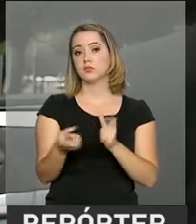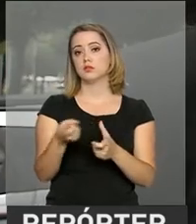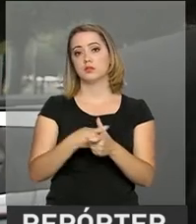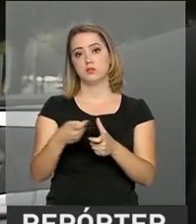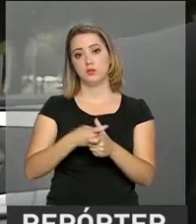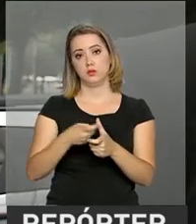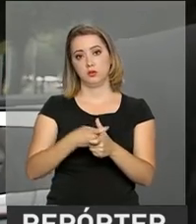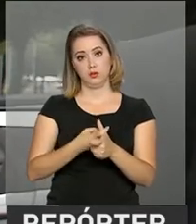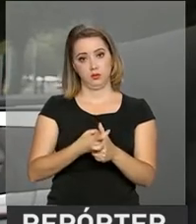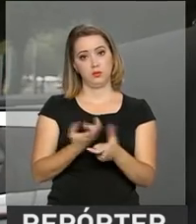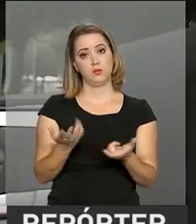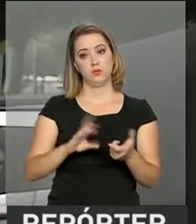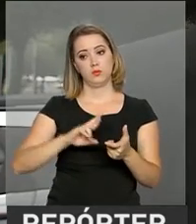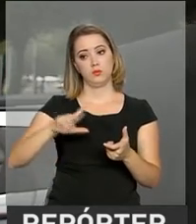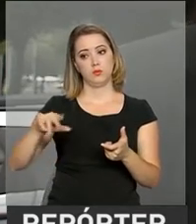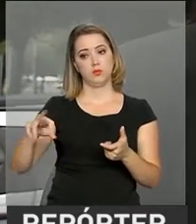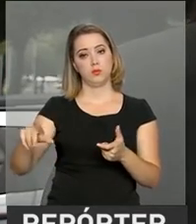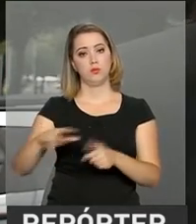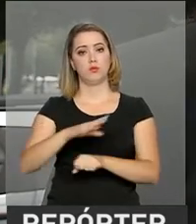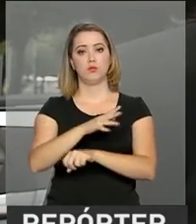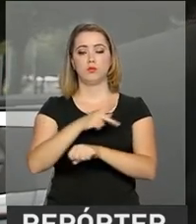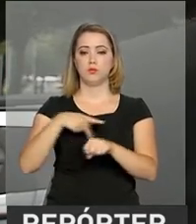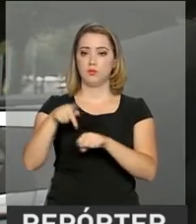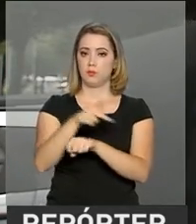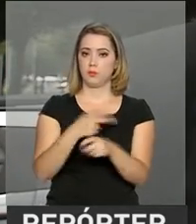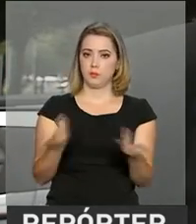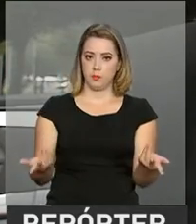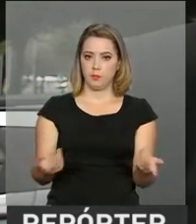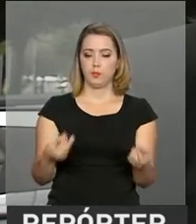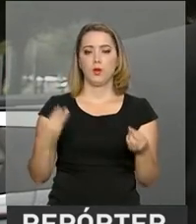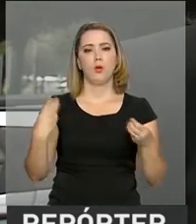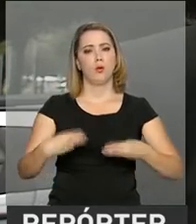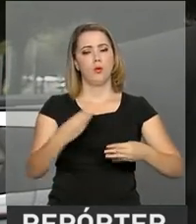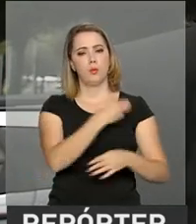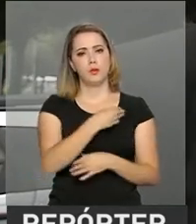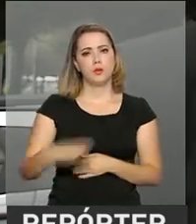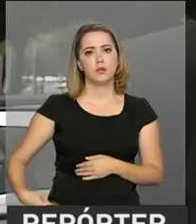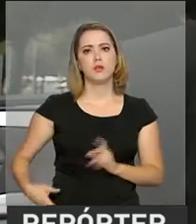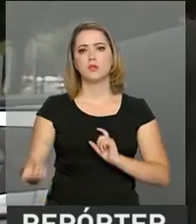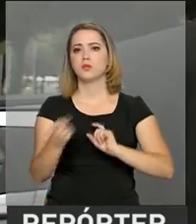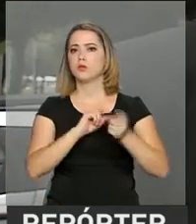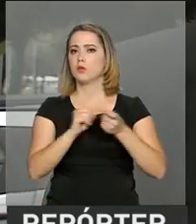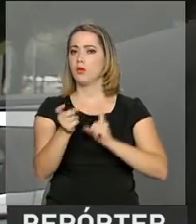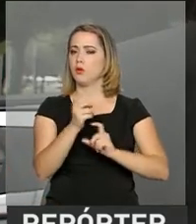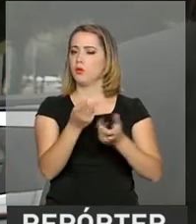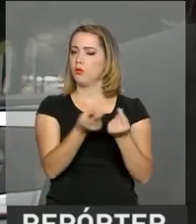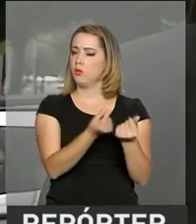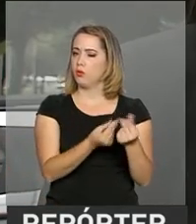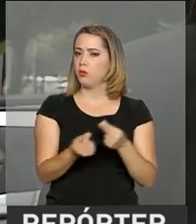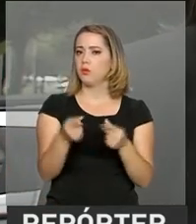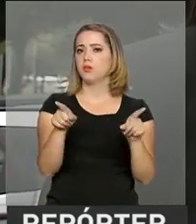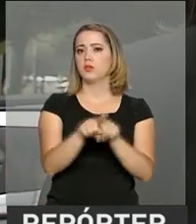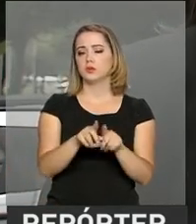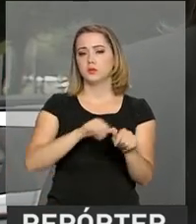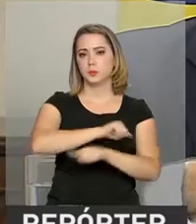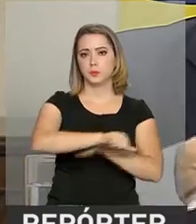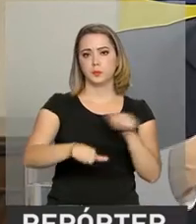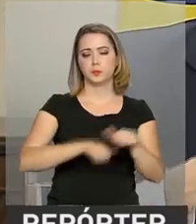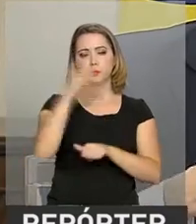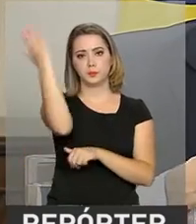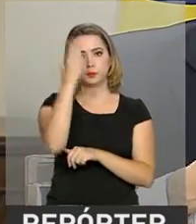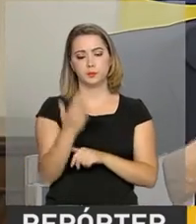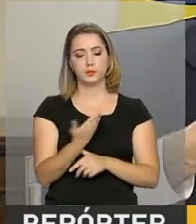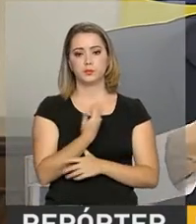internacionais para o ministro da fazenda e henrique meirelles a entrada no grupo representa a mudança do brasil no cenário internacional